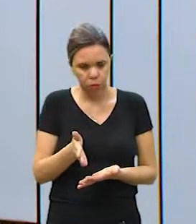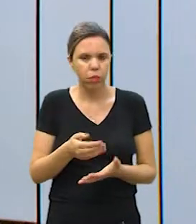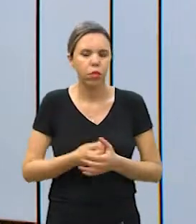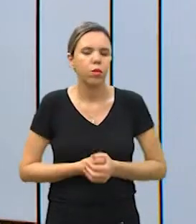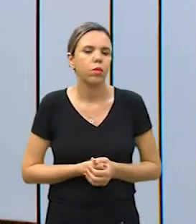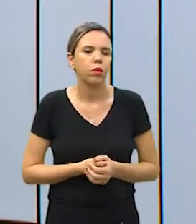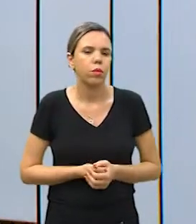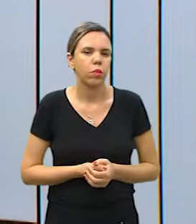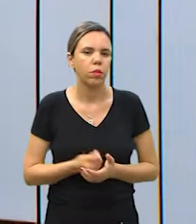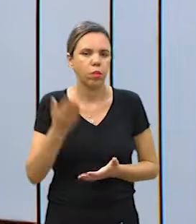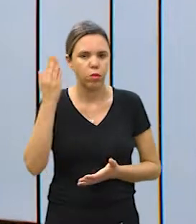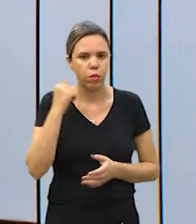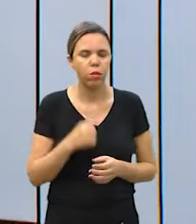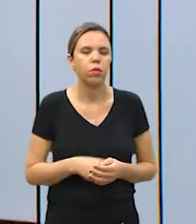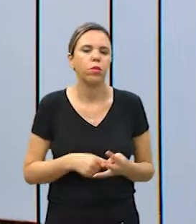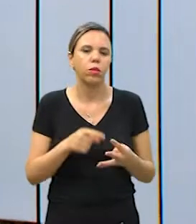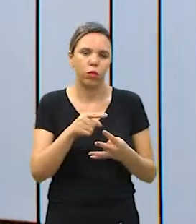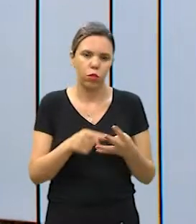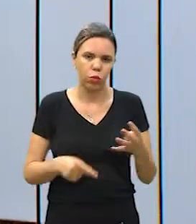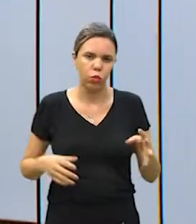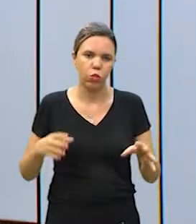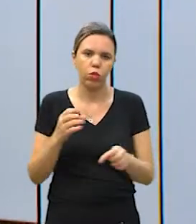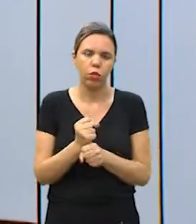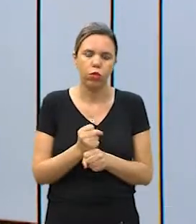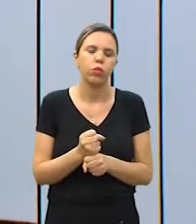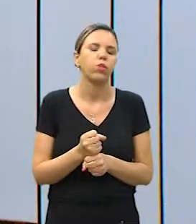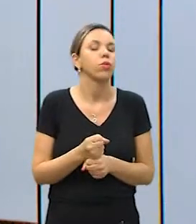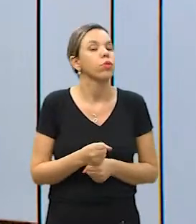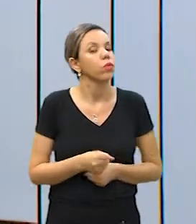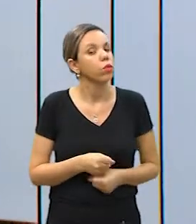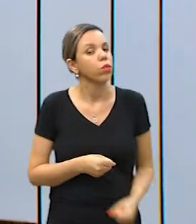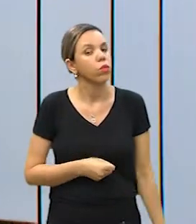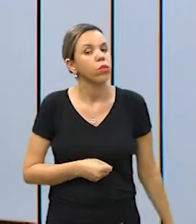está alfabetizada, sabe as 4 operações.